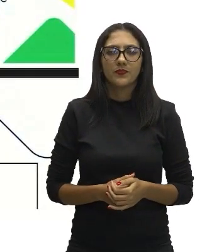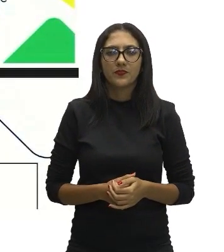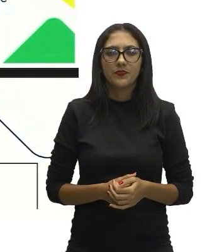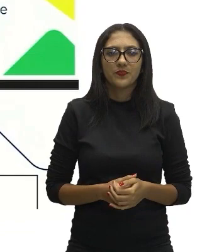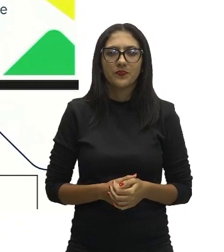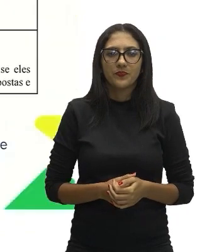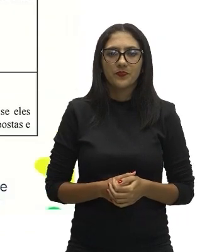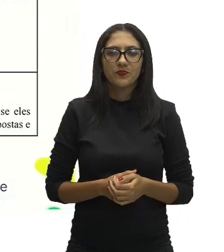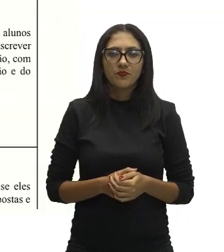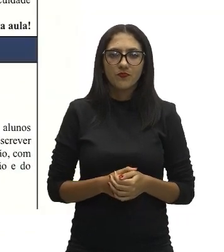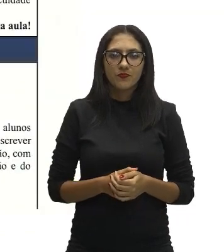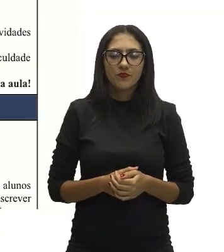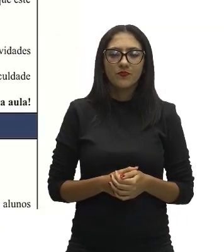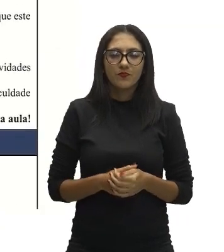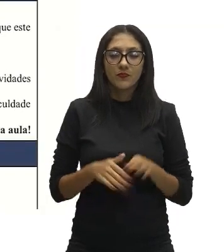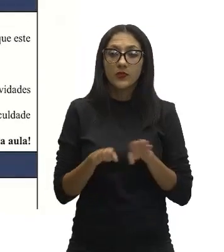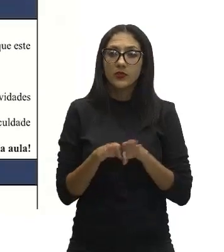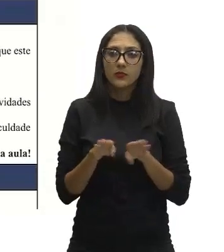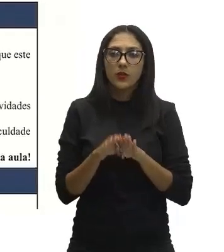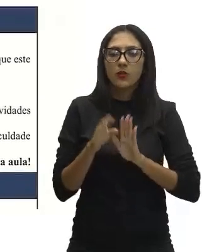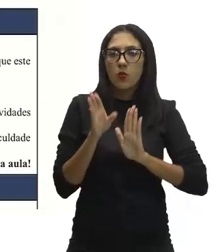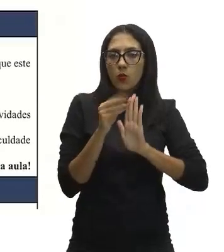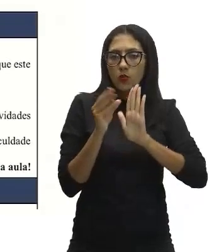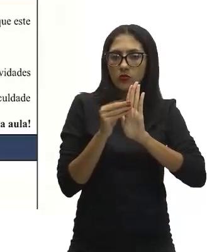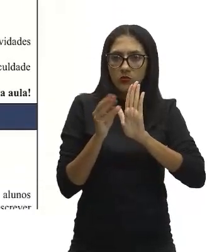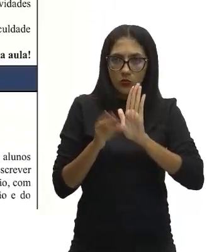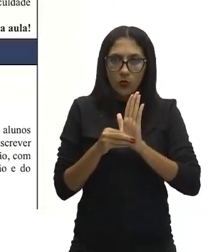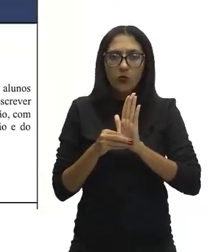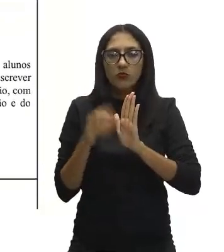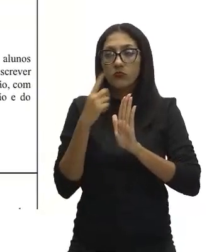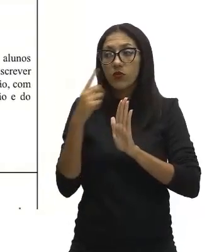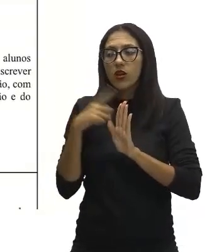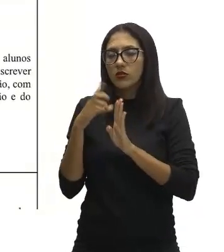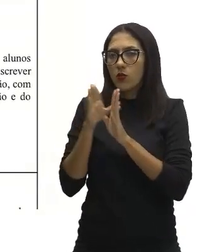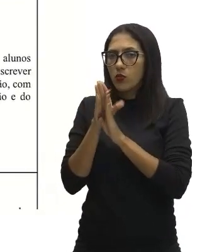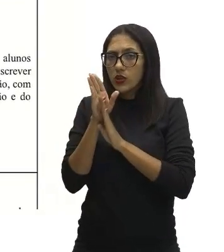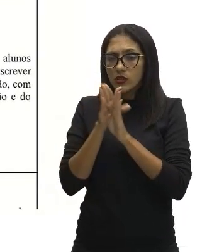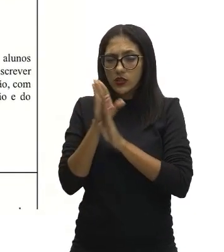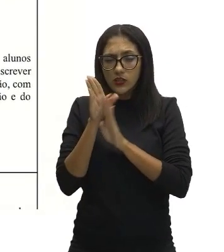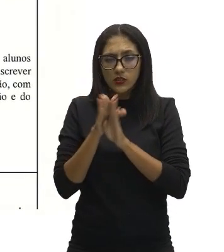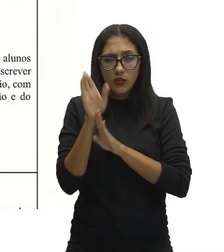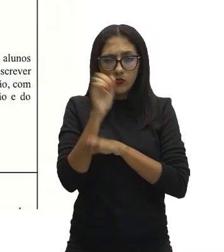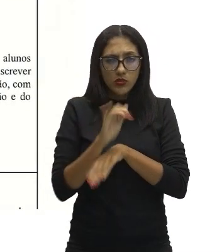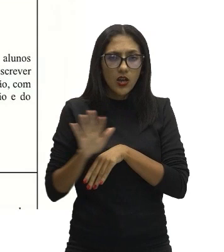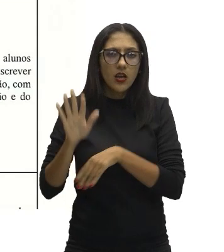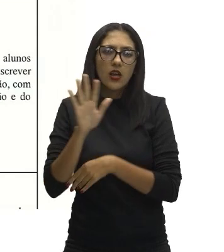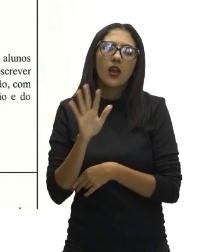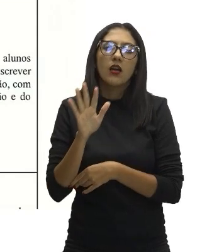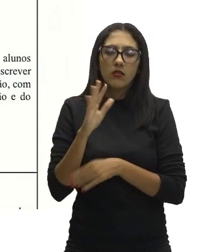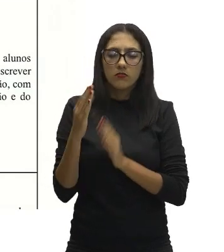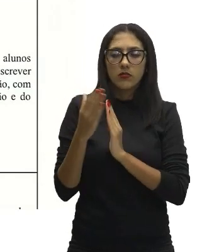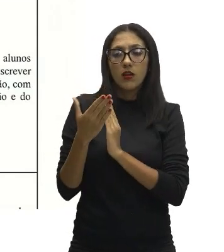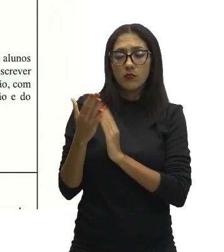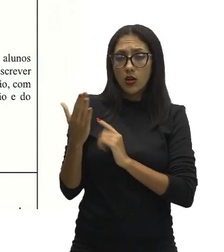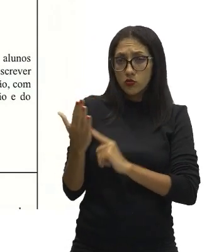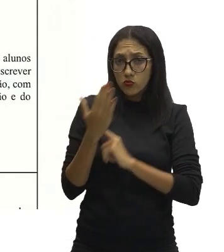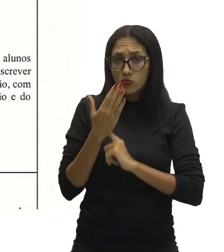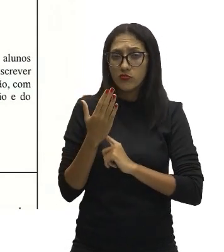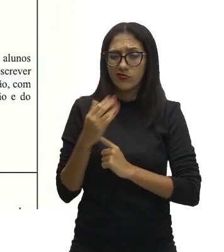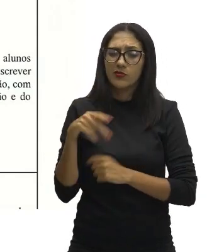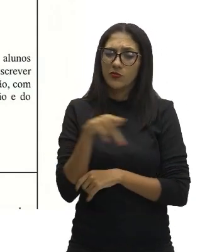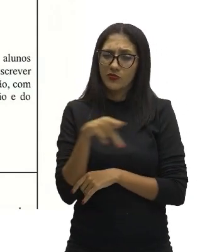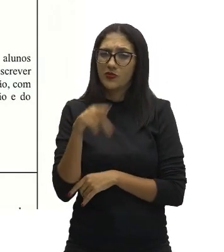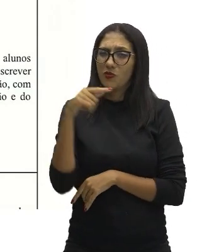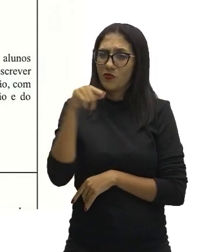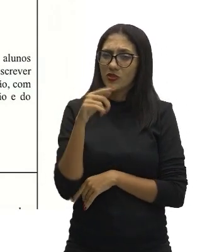o desenvolvimento do conteúdo, a gente tem orientações gerais que ajudam o professor ali no momento de ele se organizar, não é? Como que ele